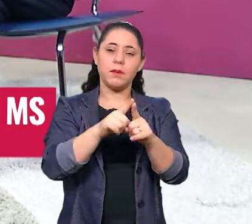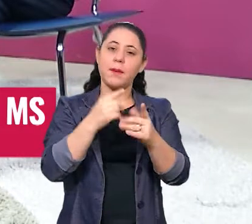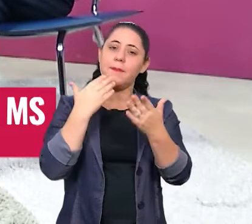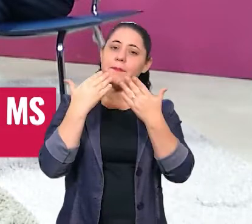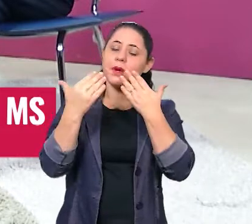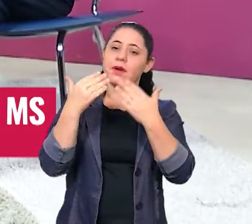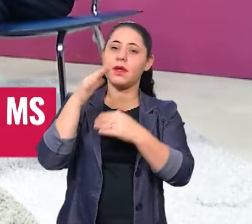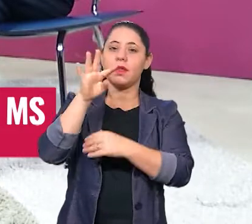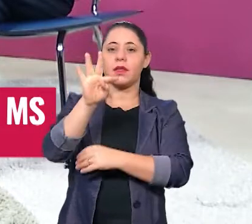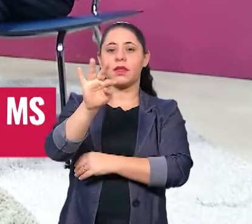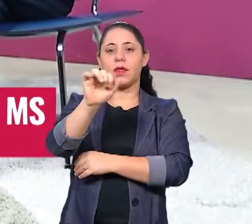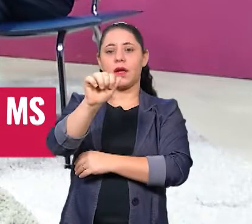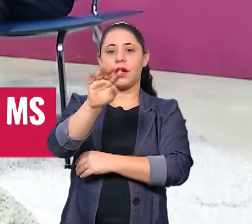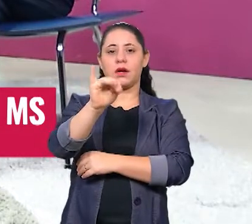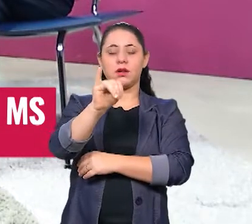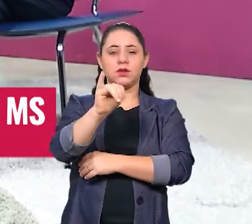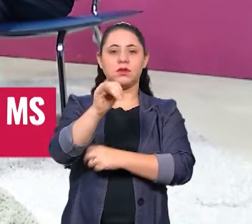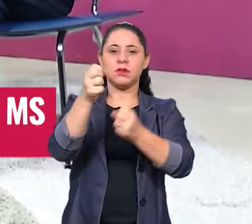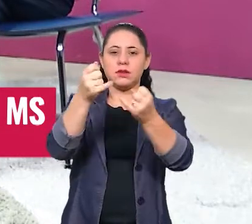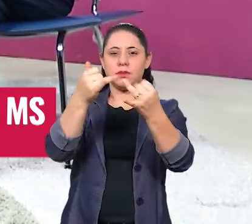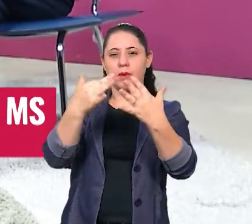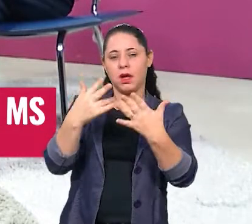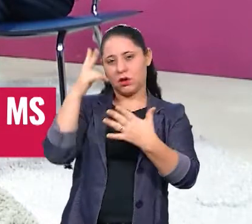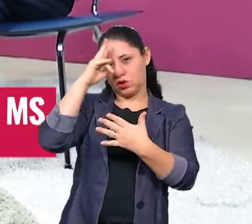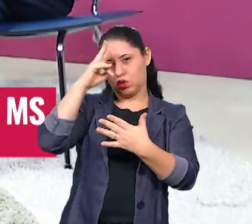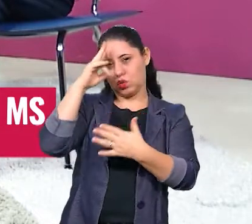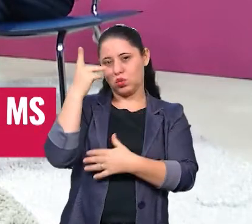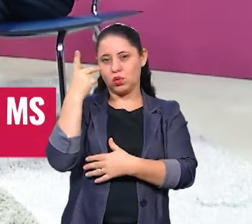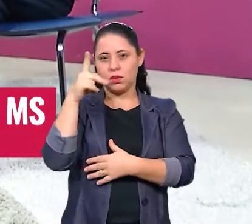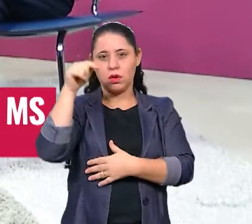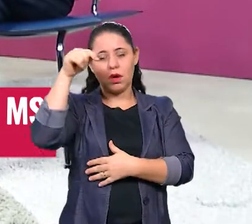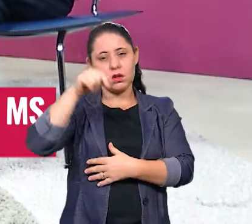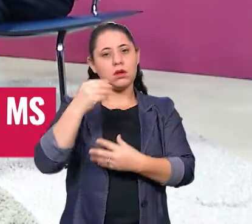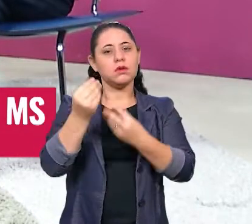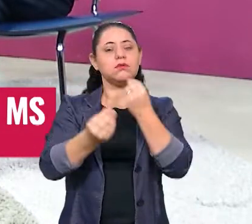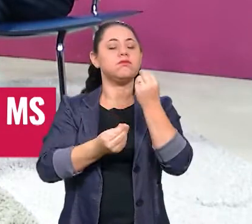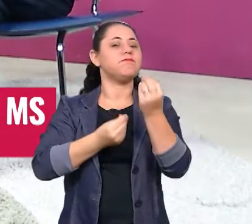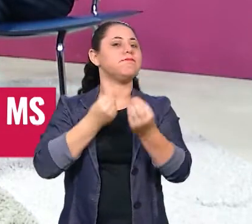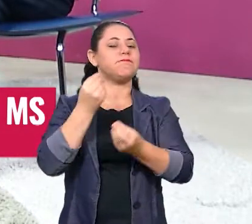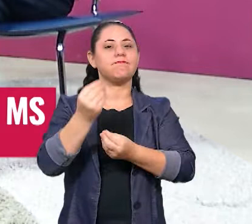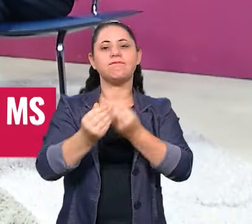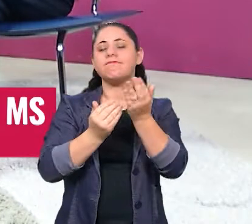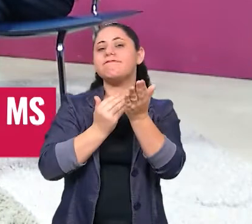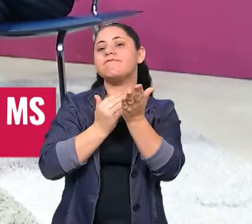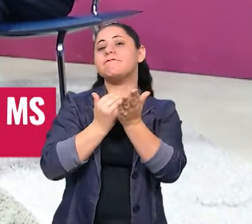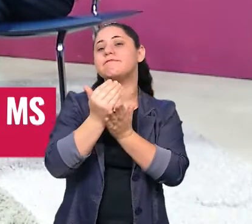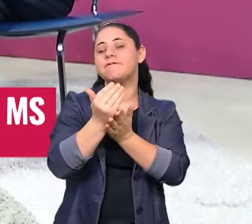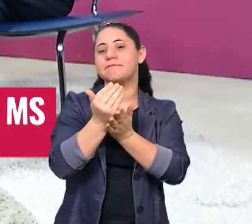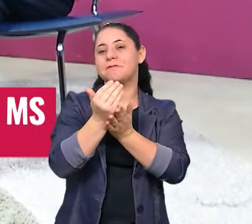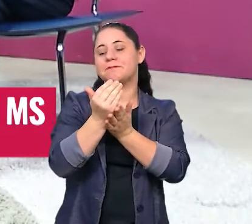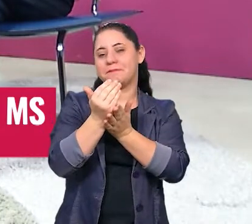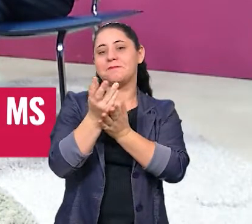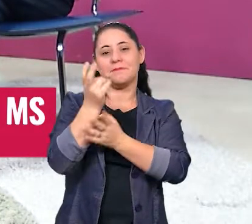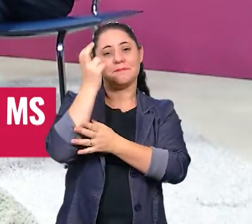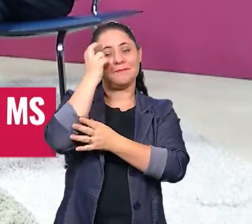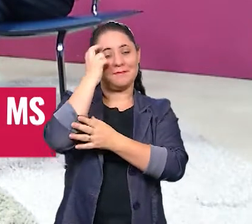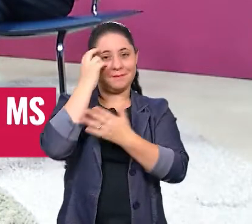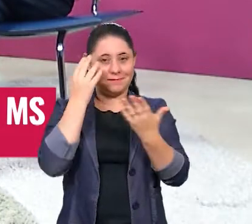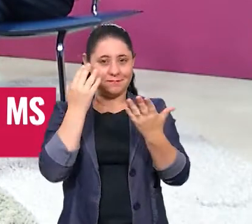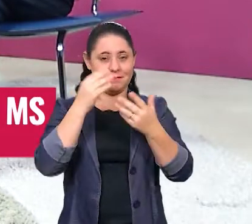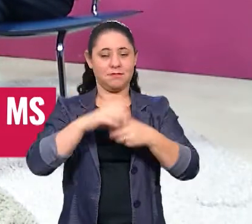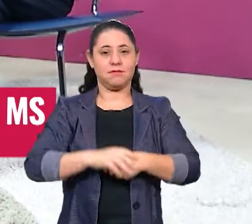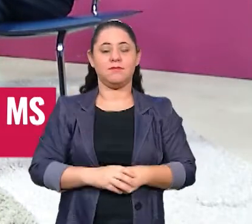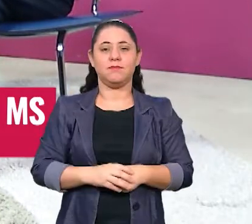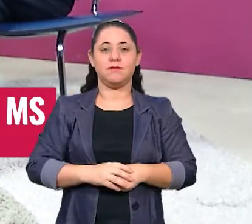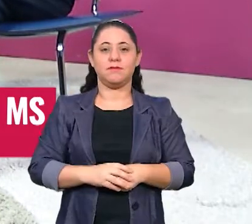iniciarmos esse bate-papo, Tati, eu gostaria que você falasse um pouquinho da sua trajetória para nós, como que você iniciou nesse meio